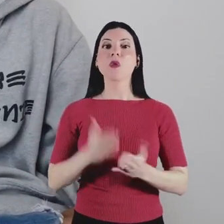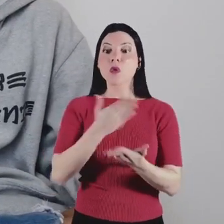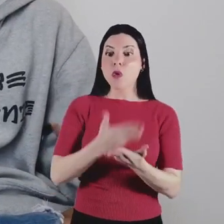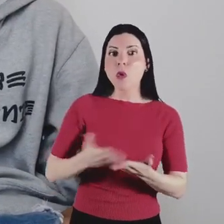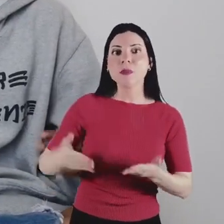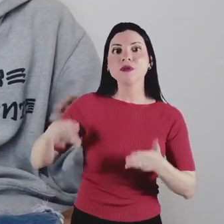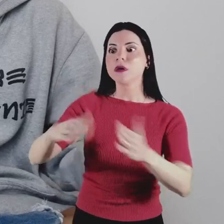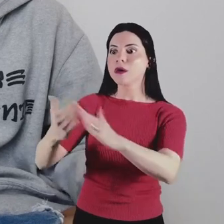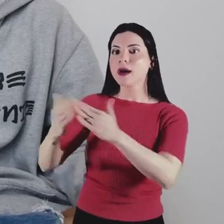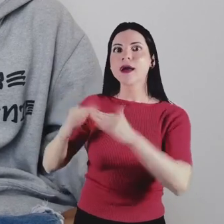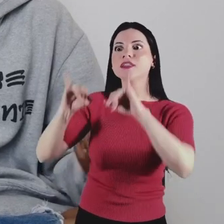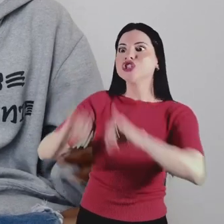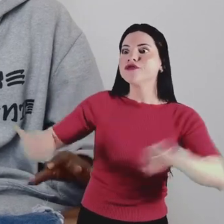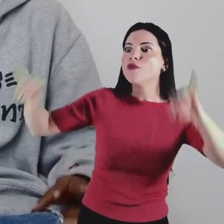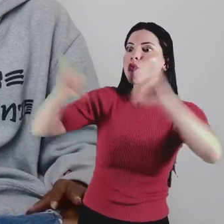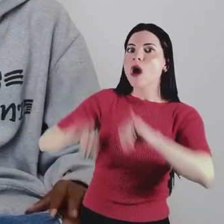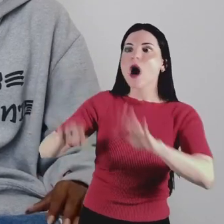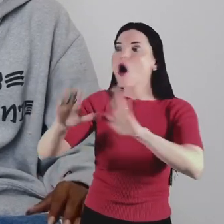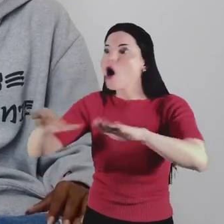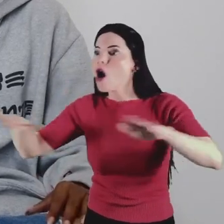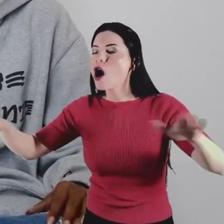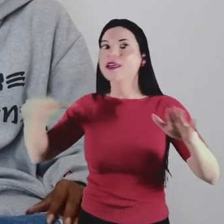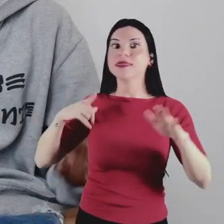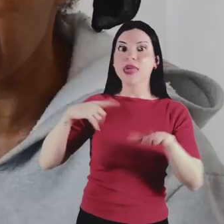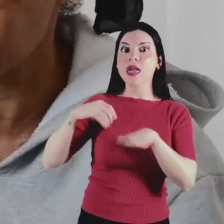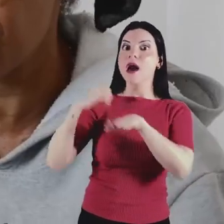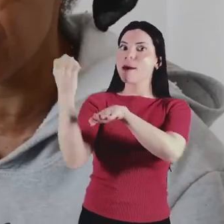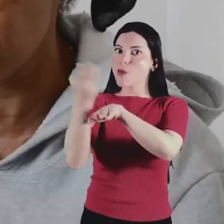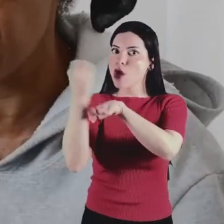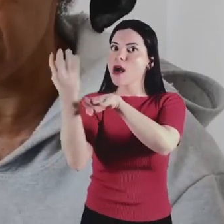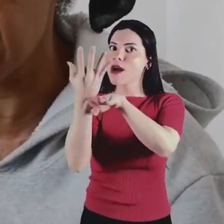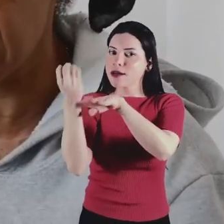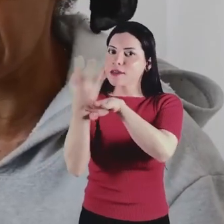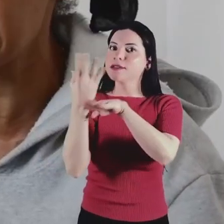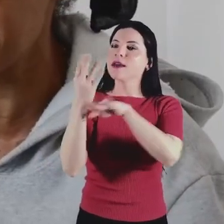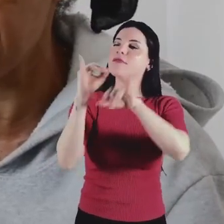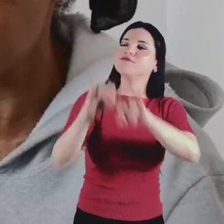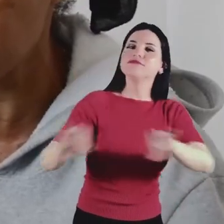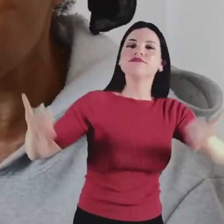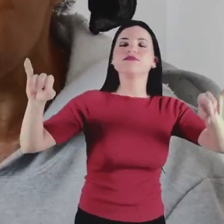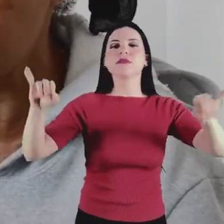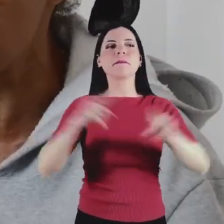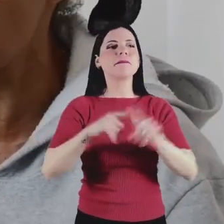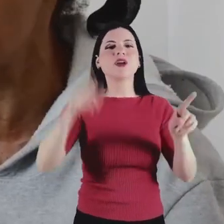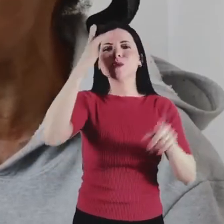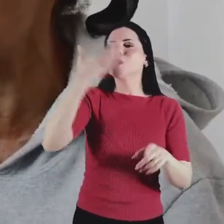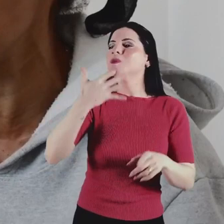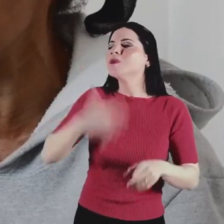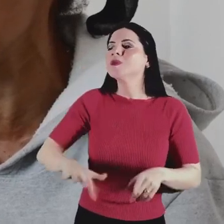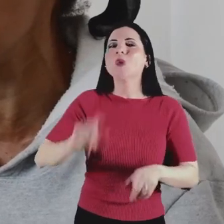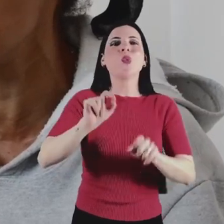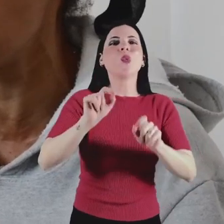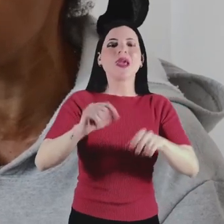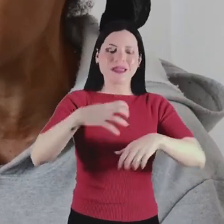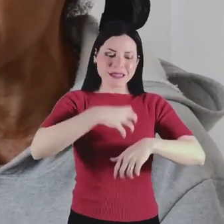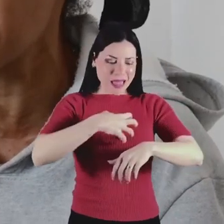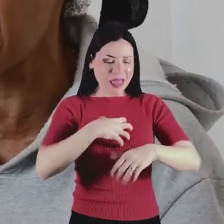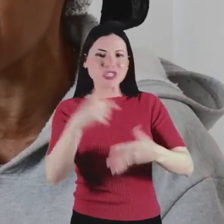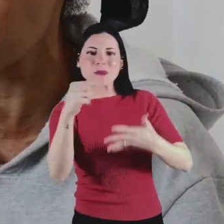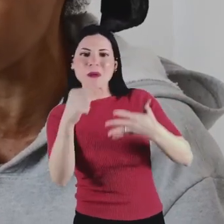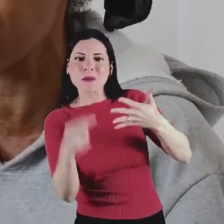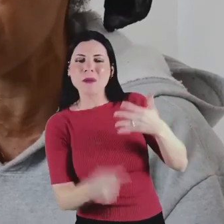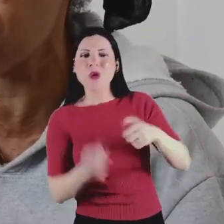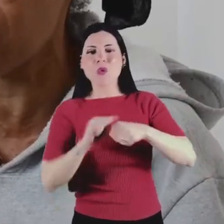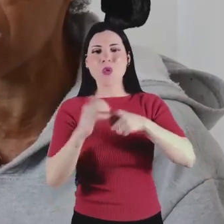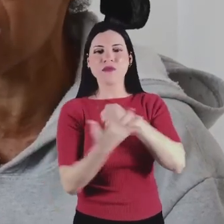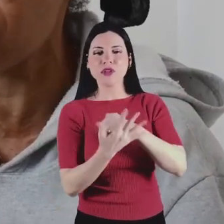que acontecia? Se divulgou na comunidade que tinha ambulância, né? Que a gente fez o fique em casa, mas monitorando as pessoas, e até então era muito novo o que